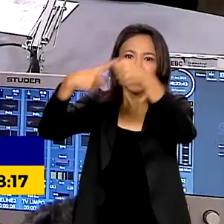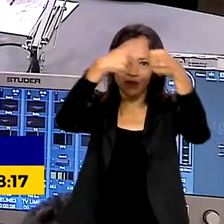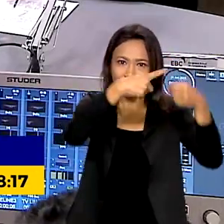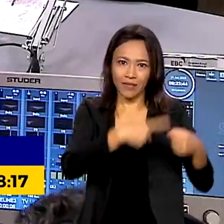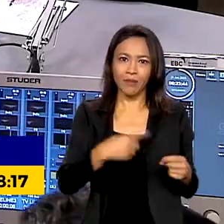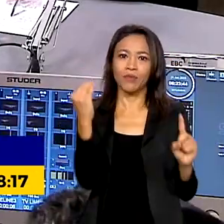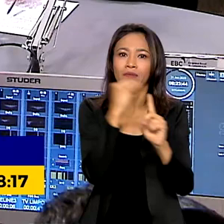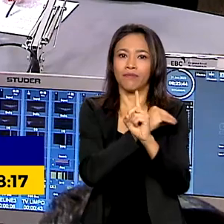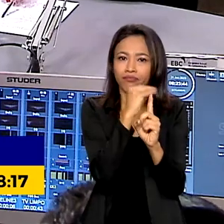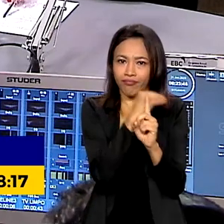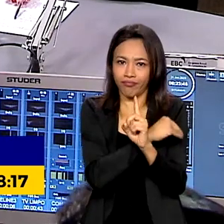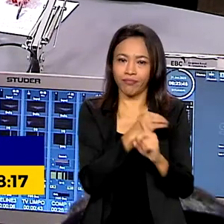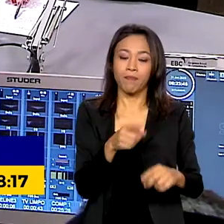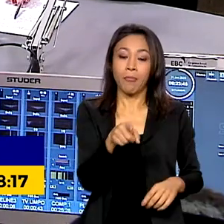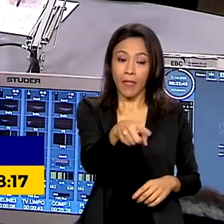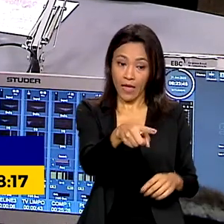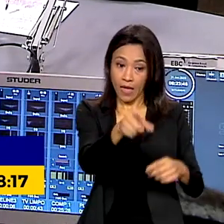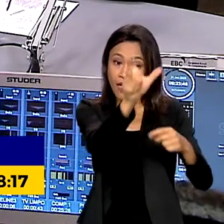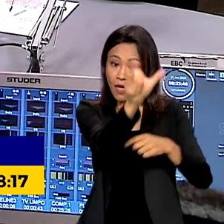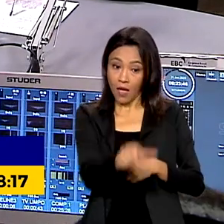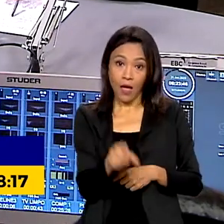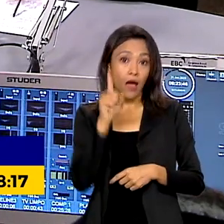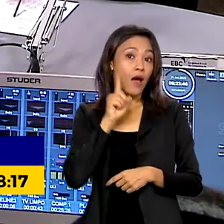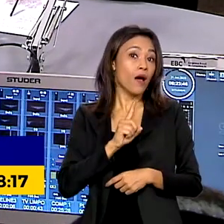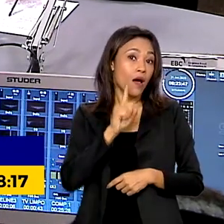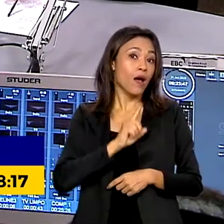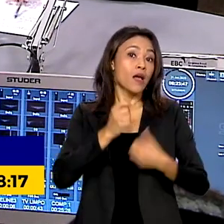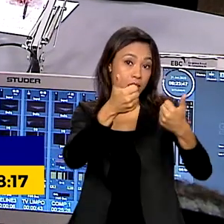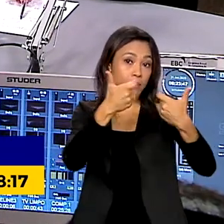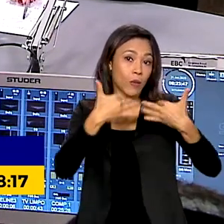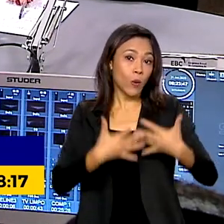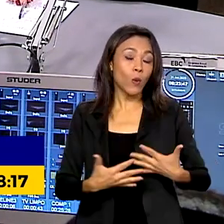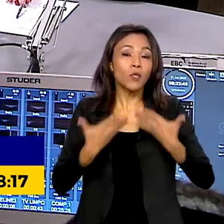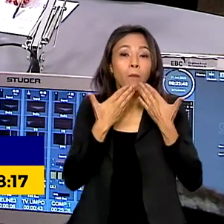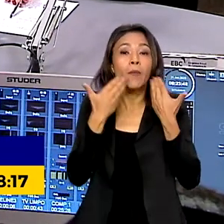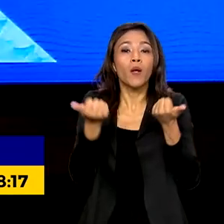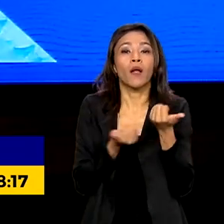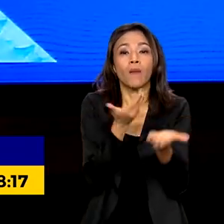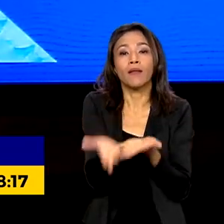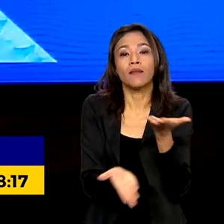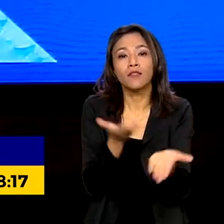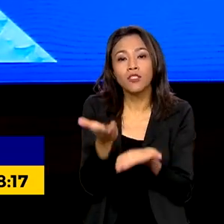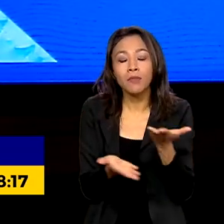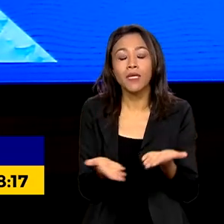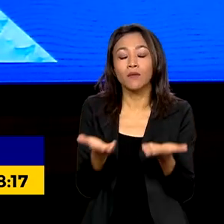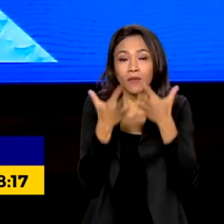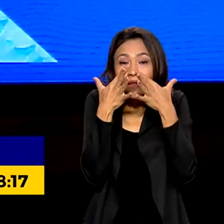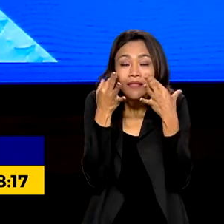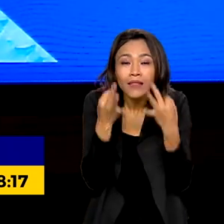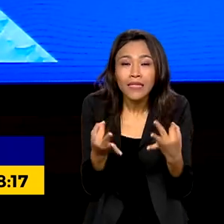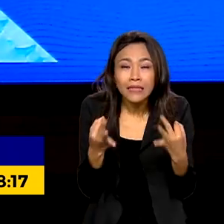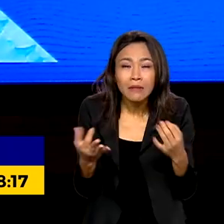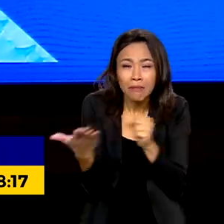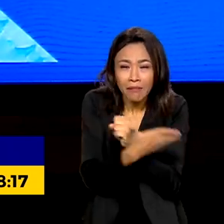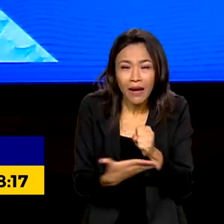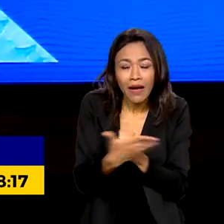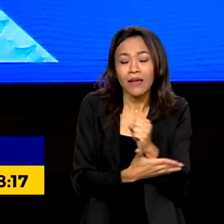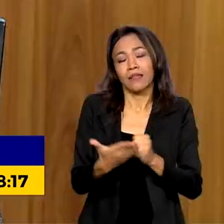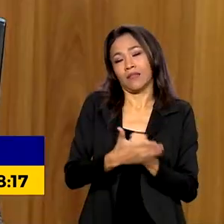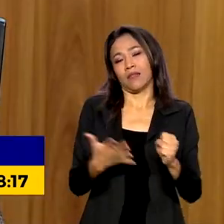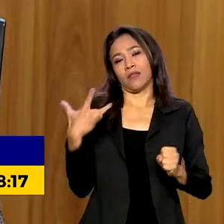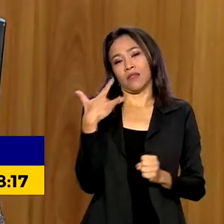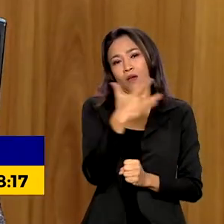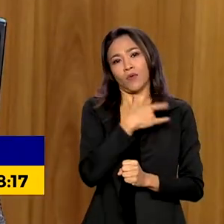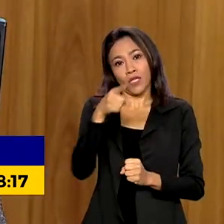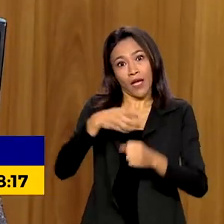Nízia Trindade também falou sobre a prioridade do governo de melhorar o atendimento na rede de atenção primária de saúde, porta de